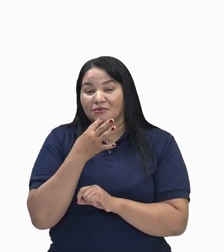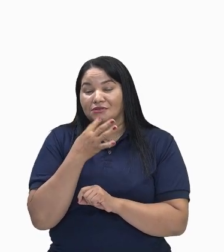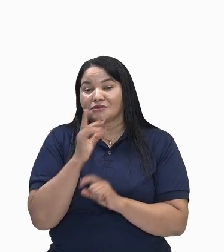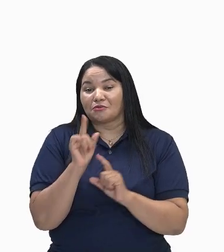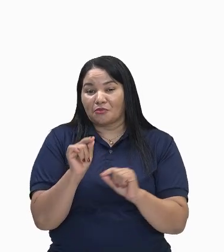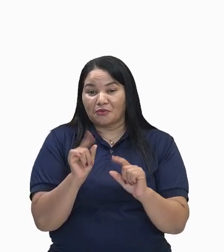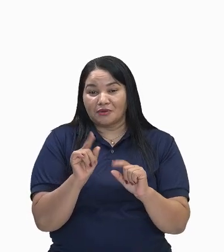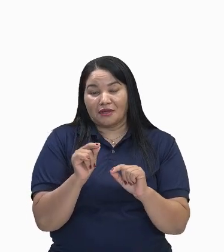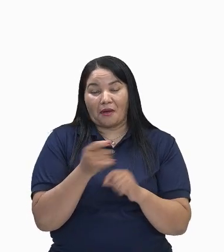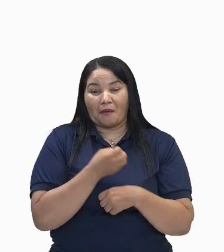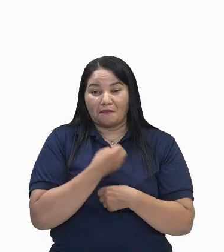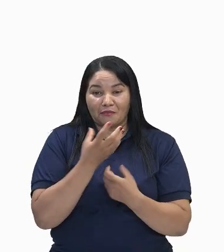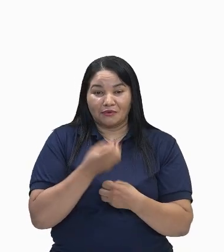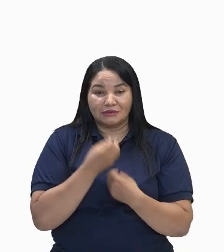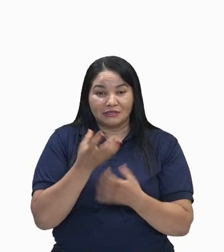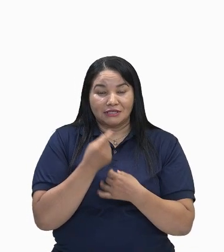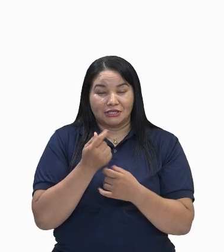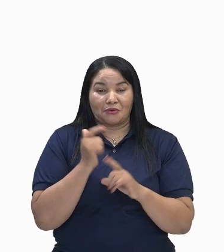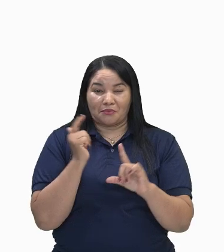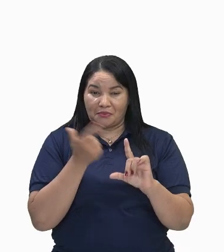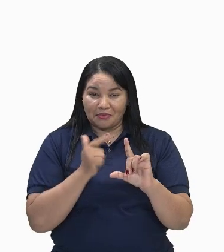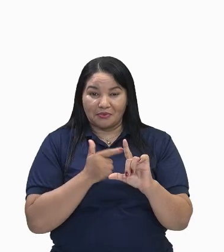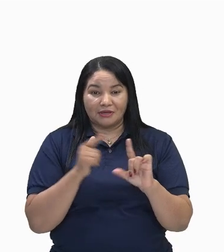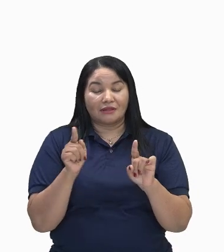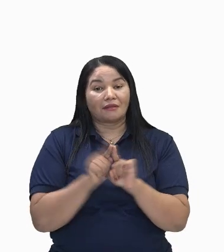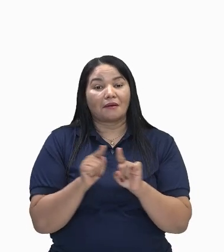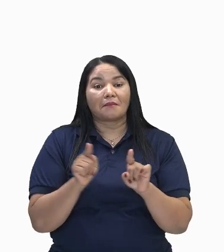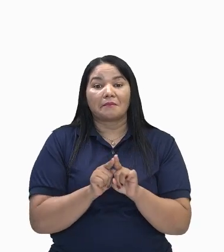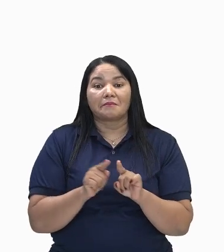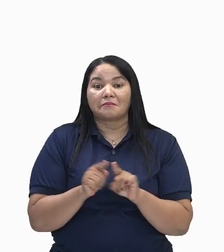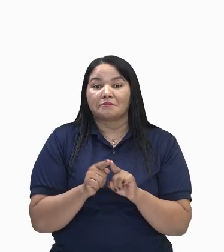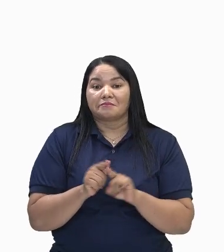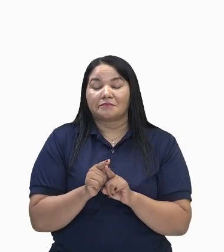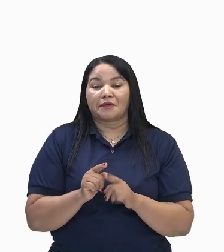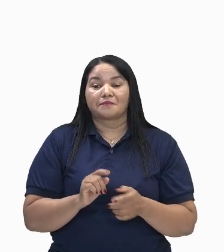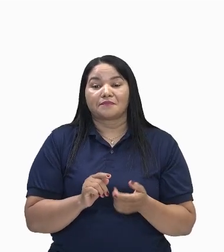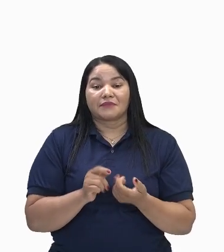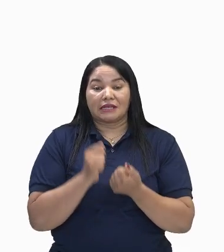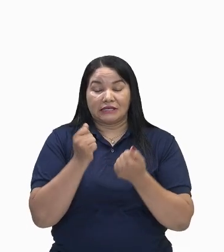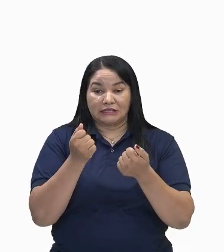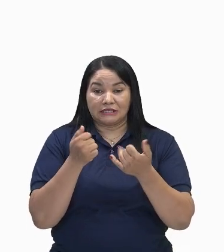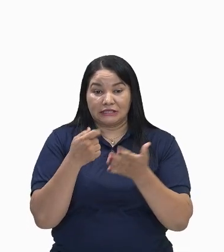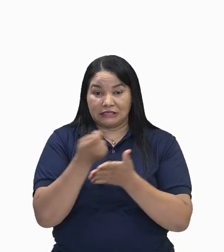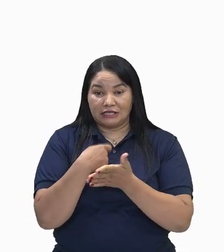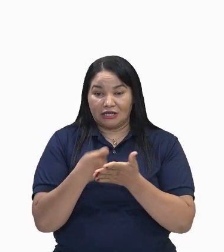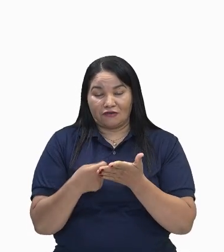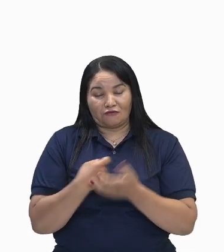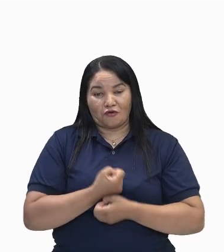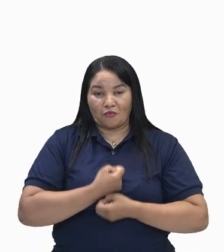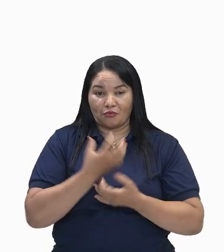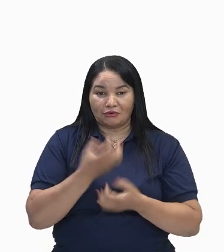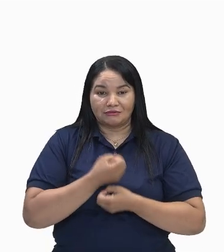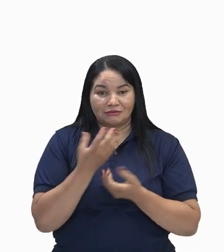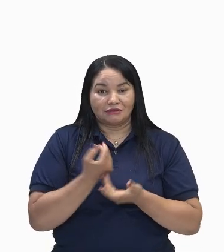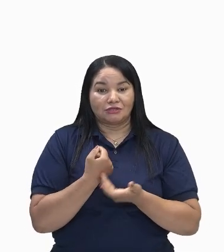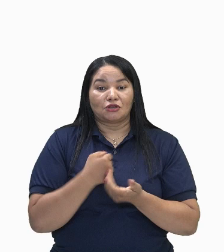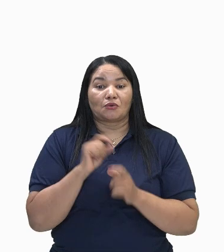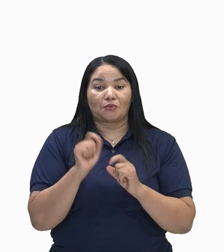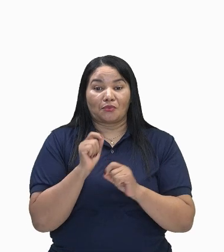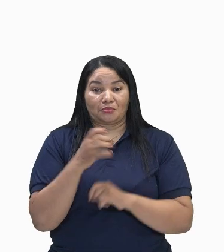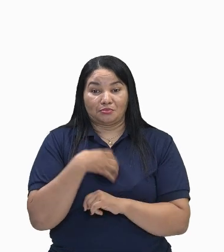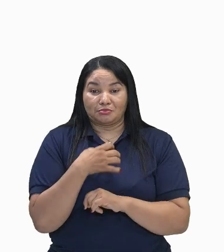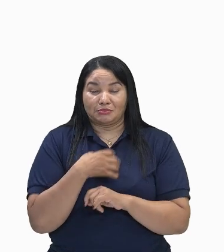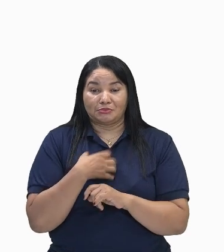sua poesia mais satírica e irreverente, também escreveu poemas e poesias dentro do espírito